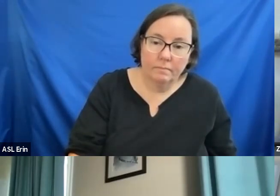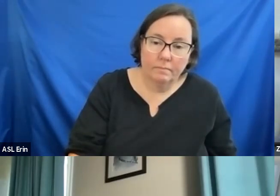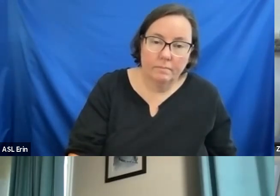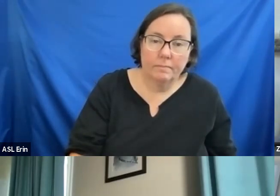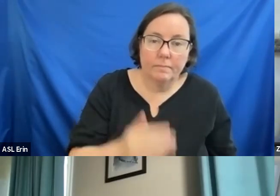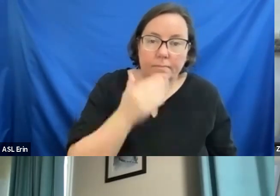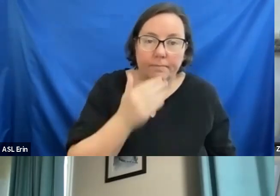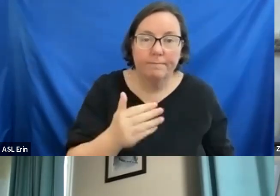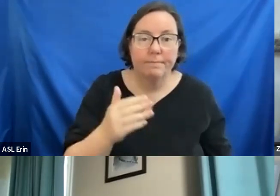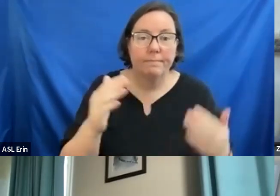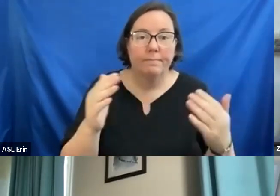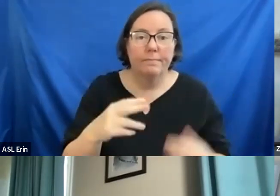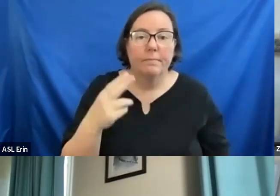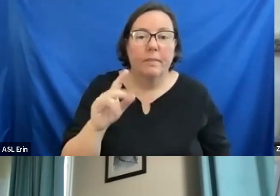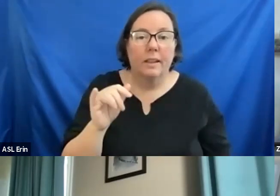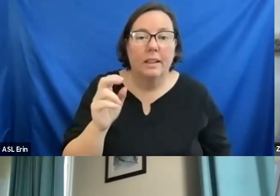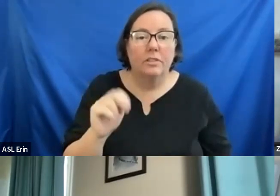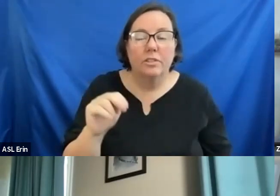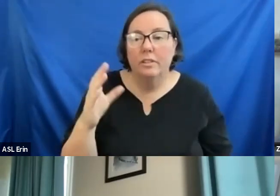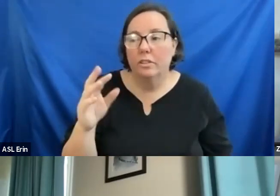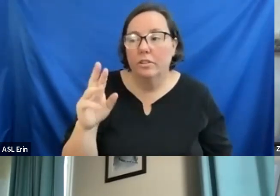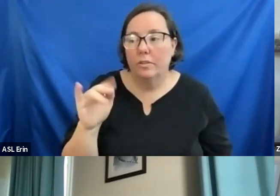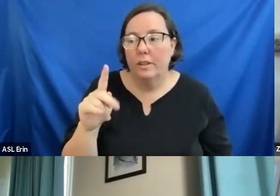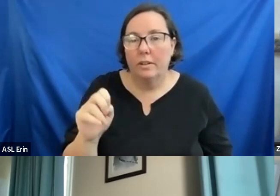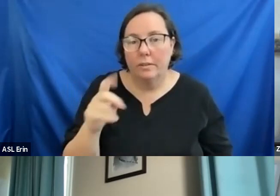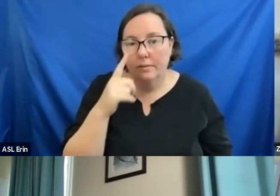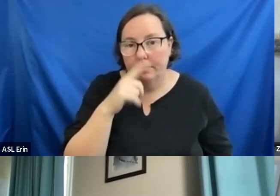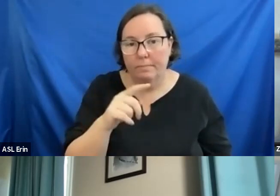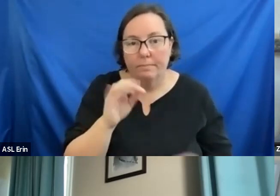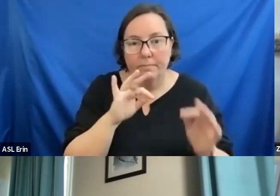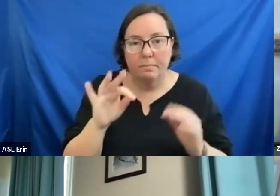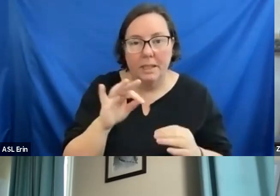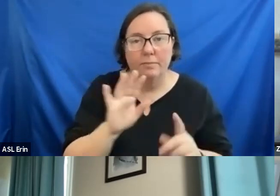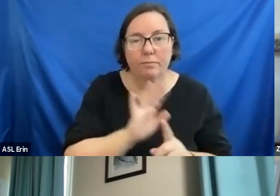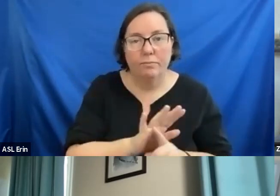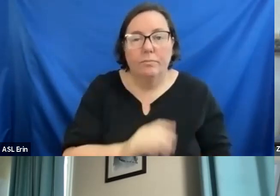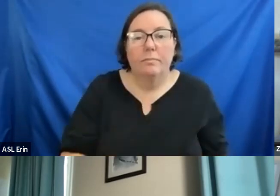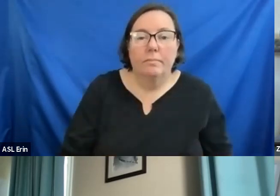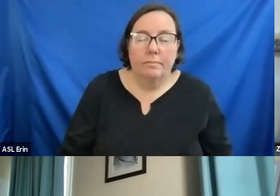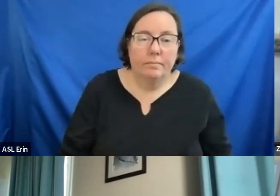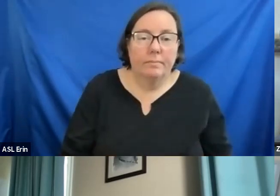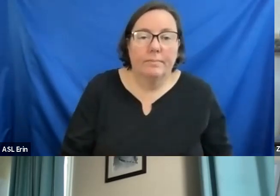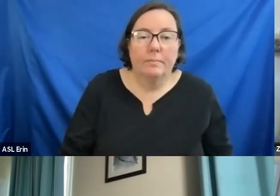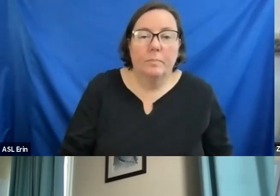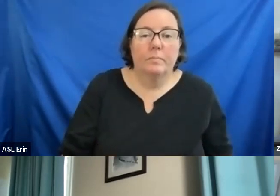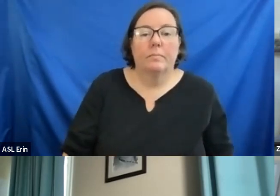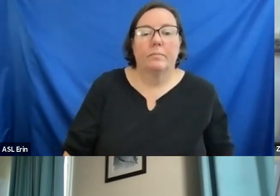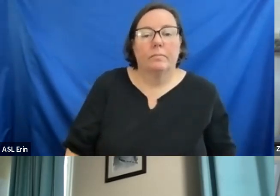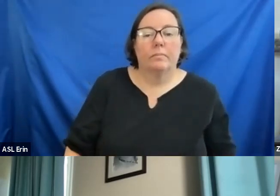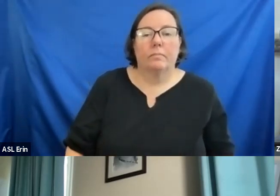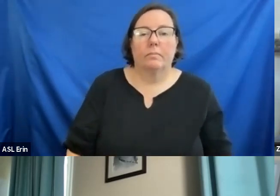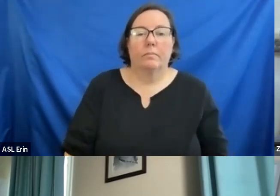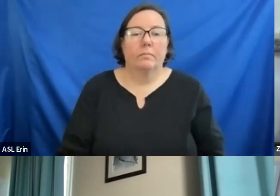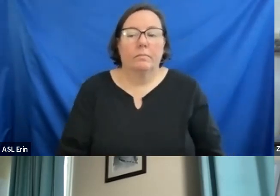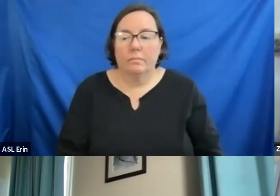Thank you. Our Haitian Creole interpreter is Sergio Saint-Hilaire. Hi everyone, good evening. My name is Sergio